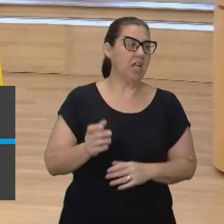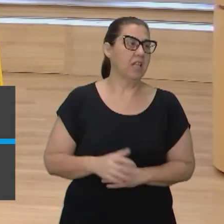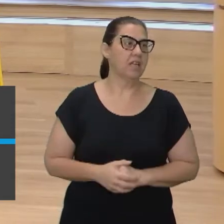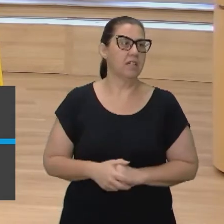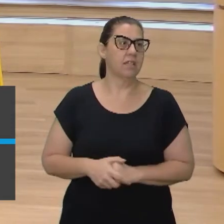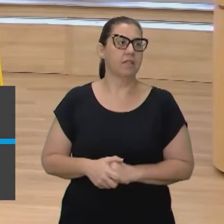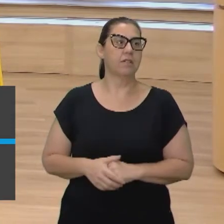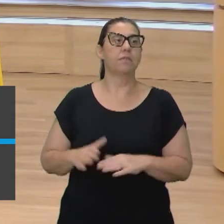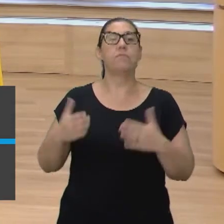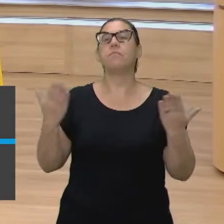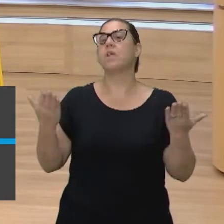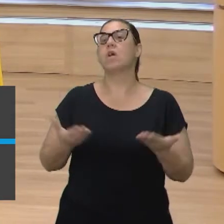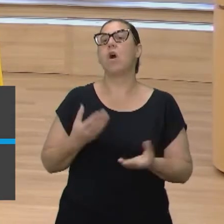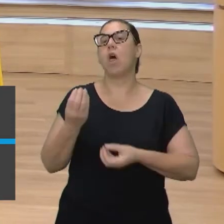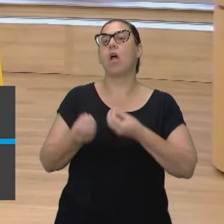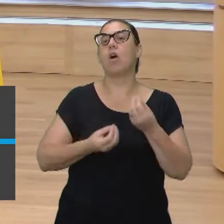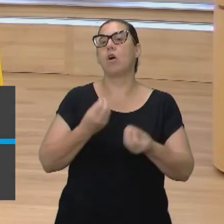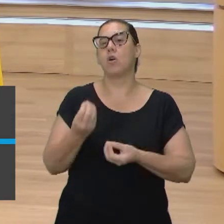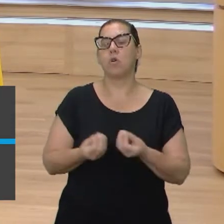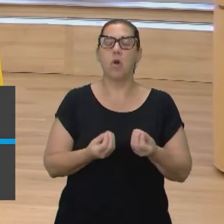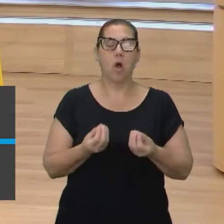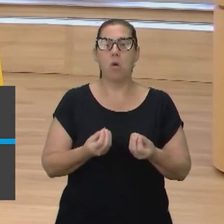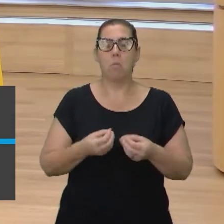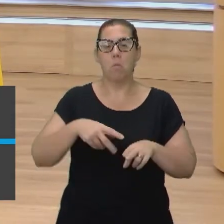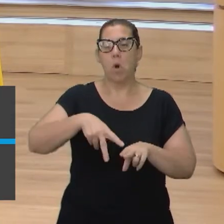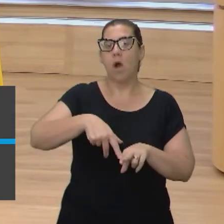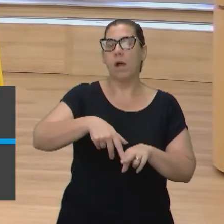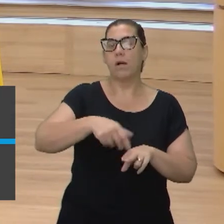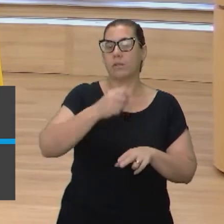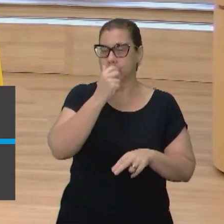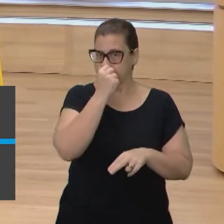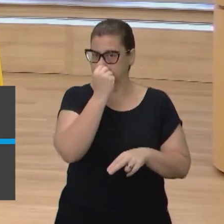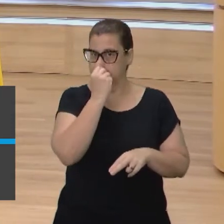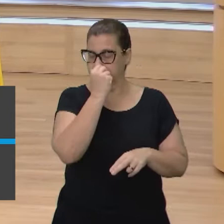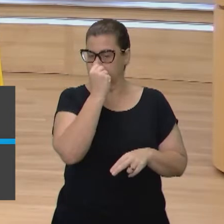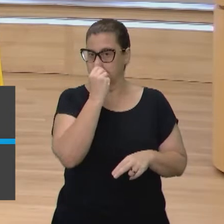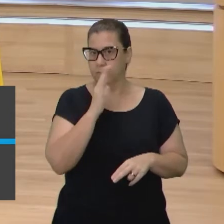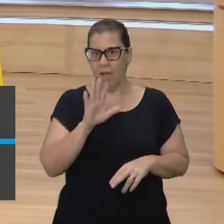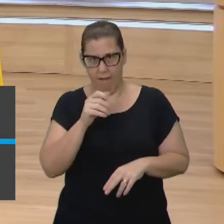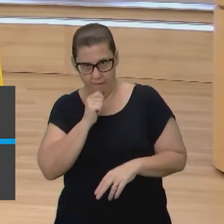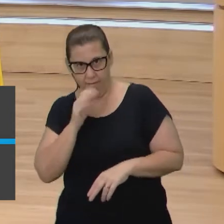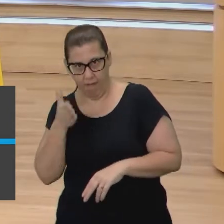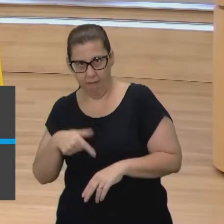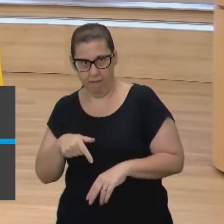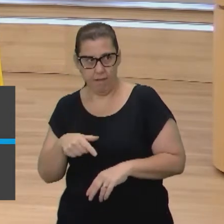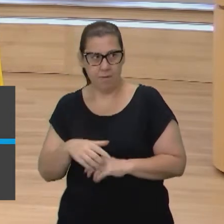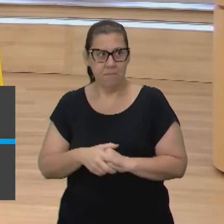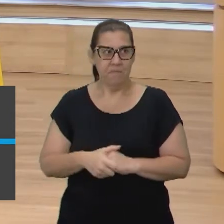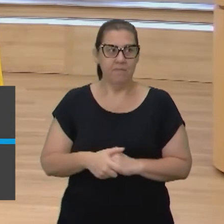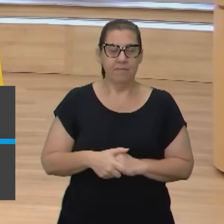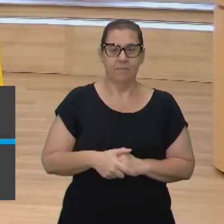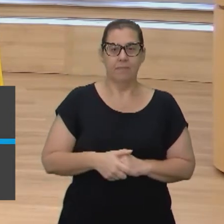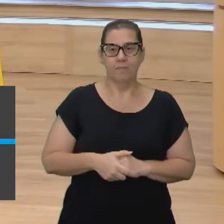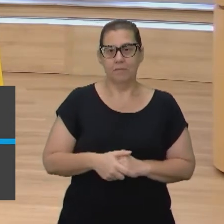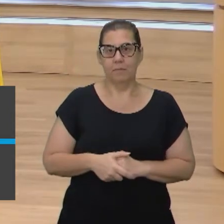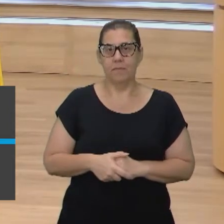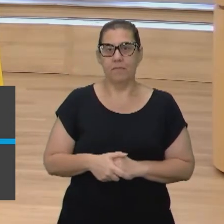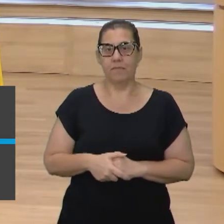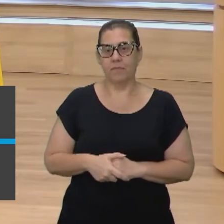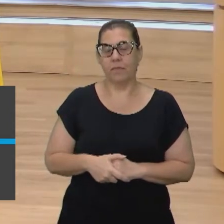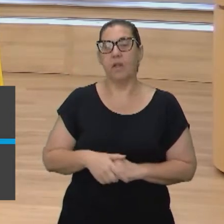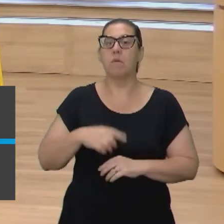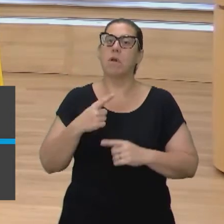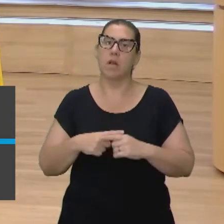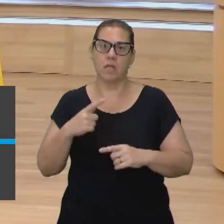E agora, como que é visto o skate hoje? Será que ele é uma coisa assim ou ele... Porque, afinal de contas, nós